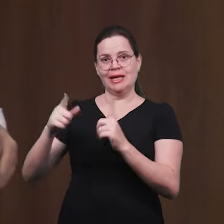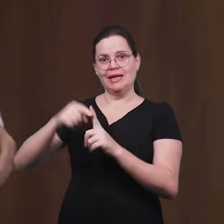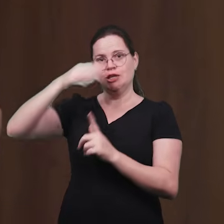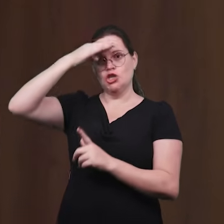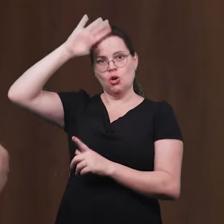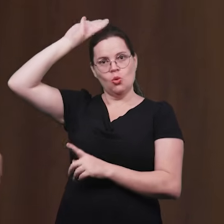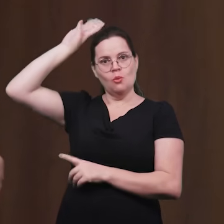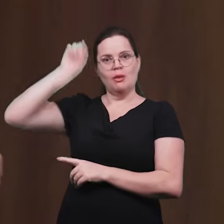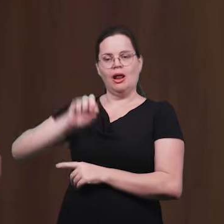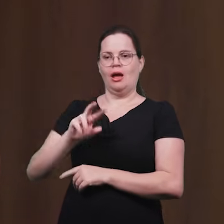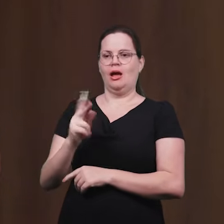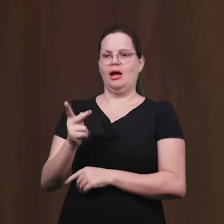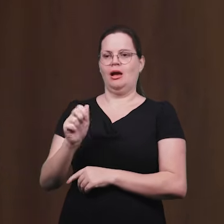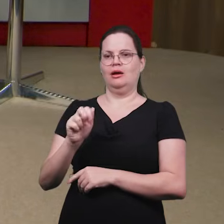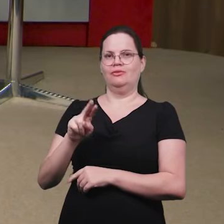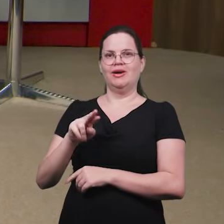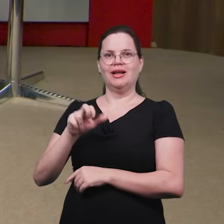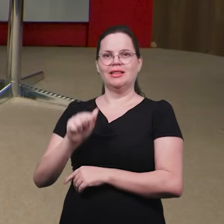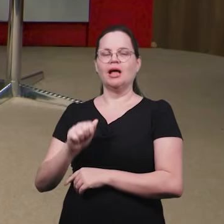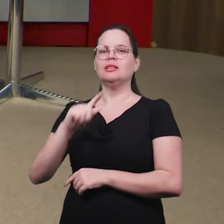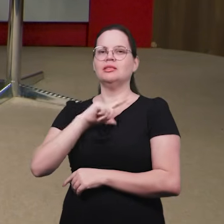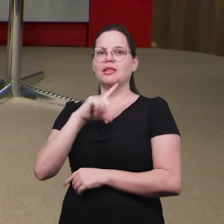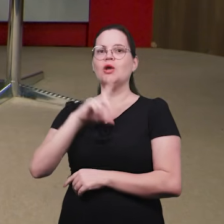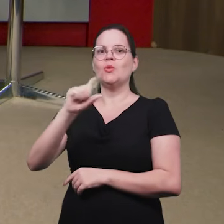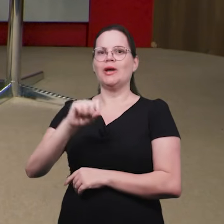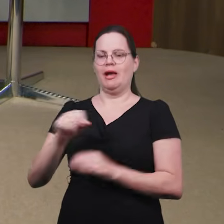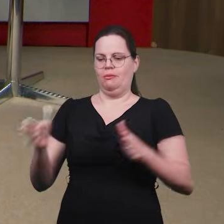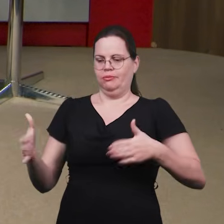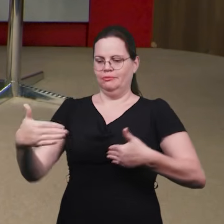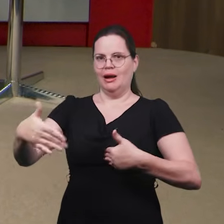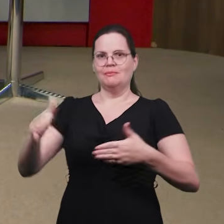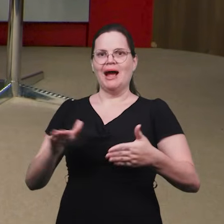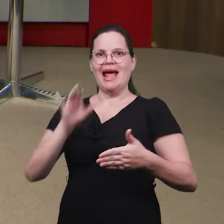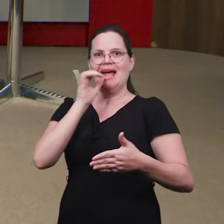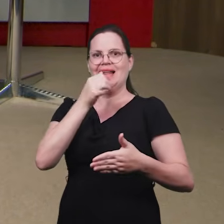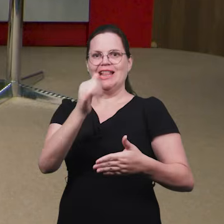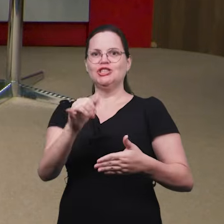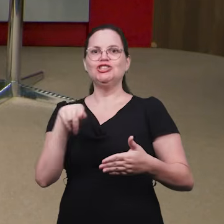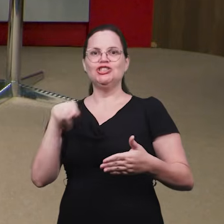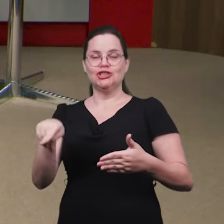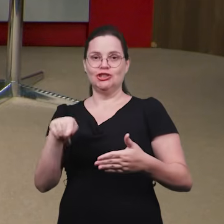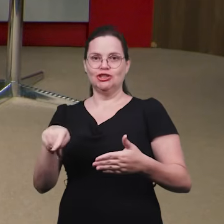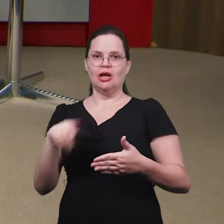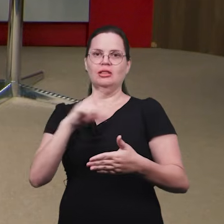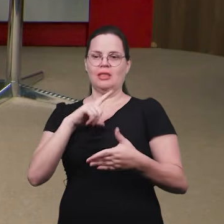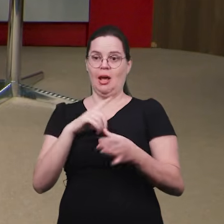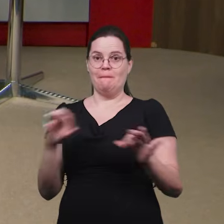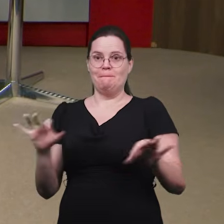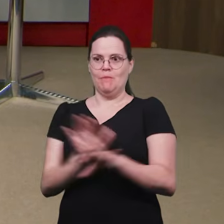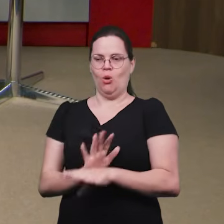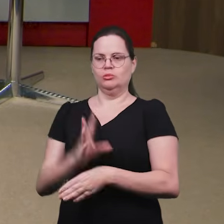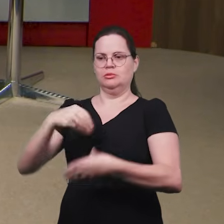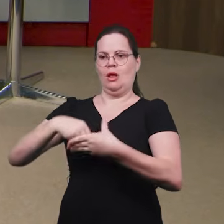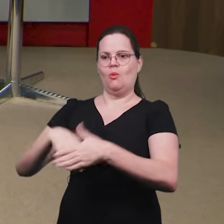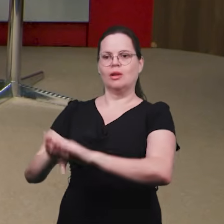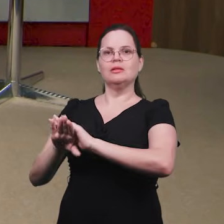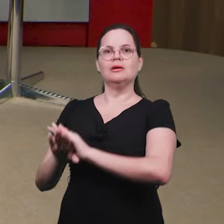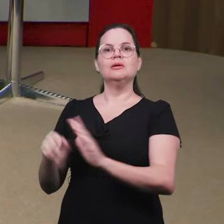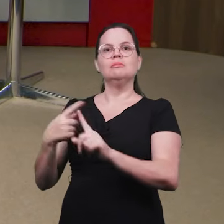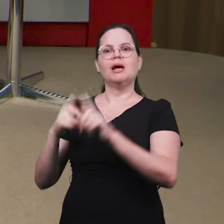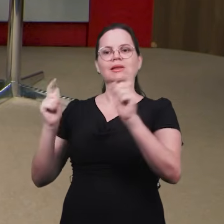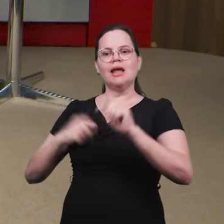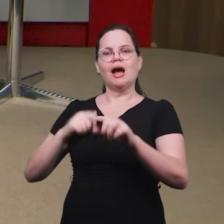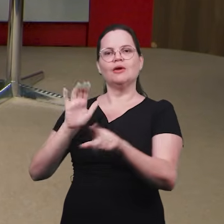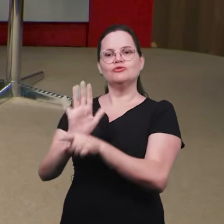igreja em Cuba, em Havana, que atende às necessidades da igreja e da comunidade da